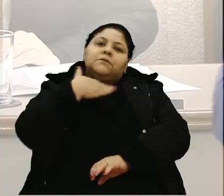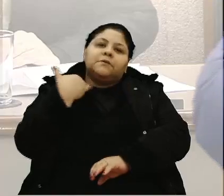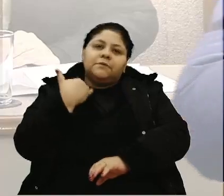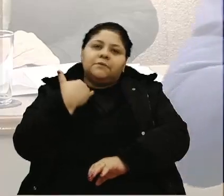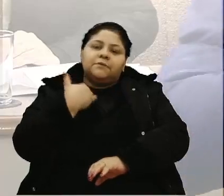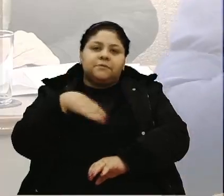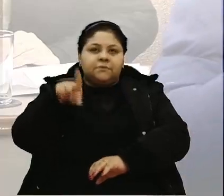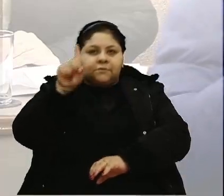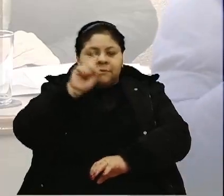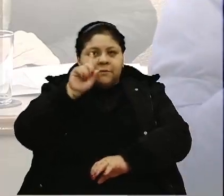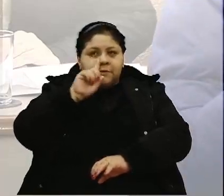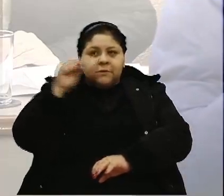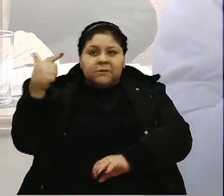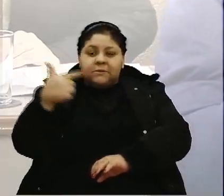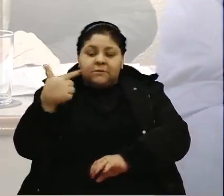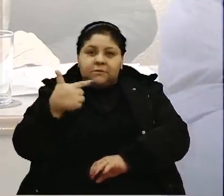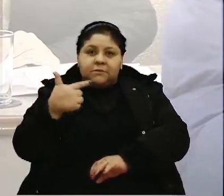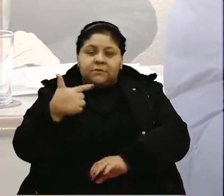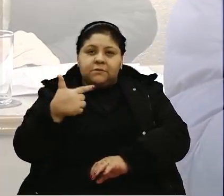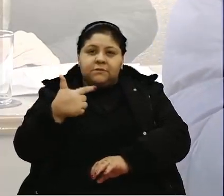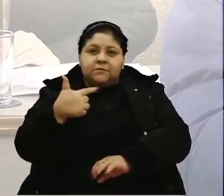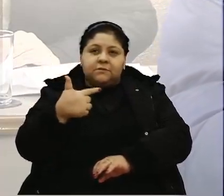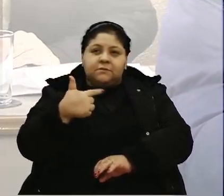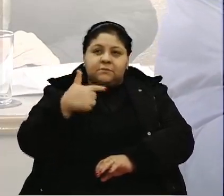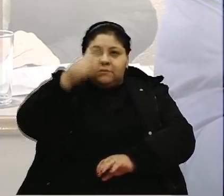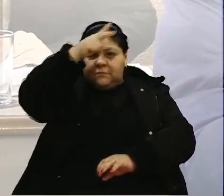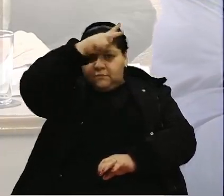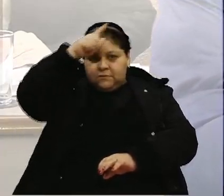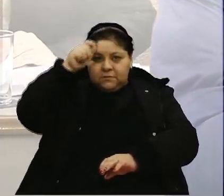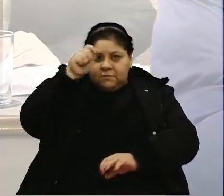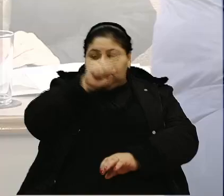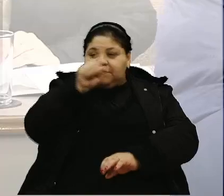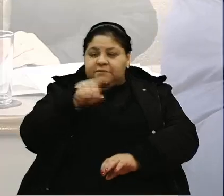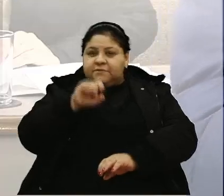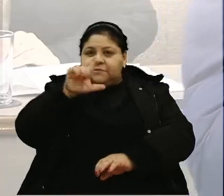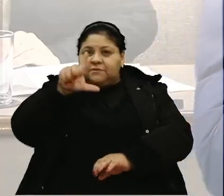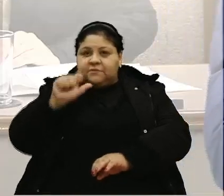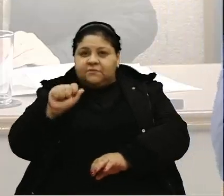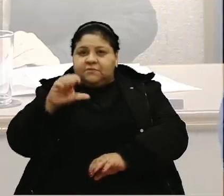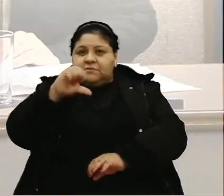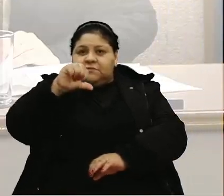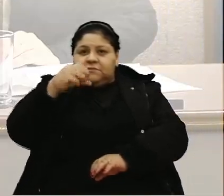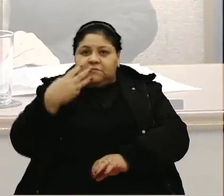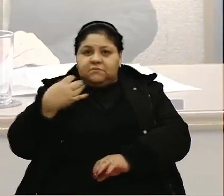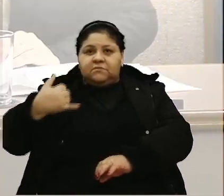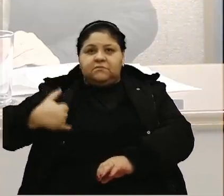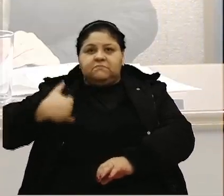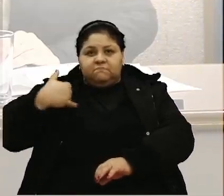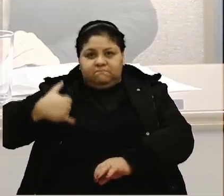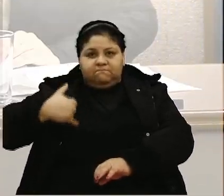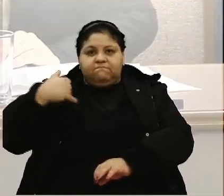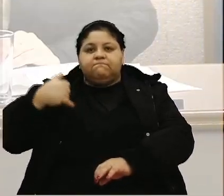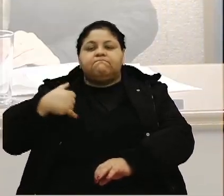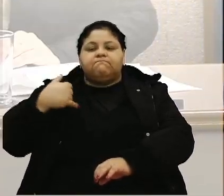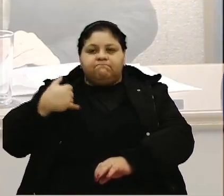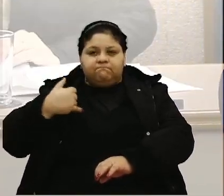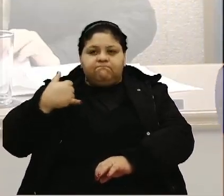mãe da vice-prefeita Zilá Cirto Liores. 93 anos, com certeza